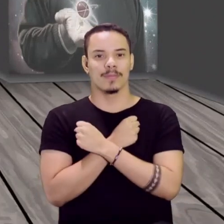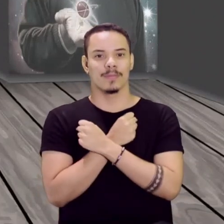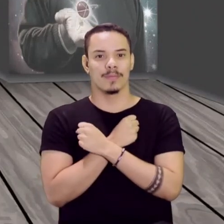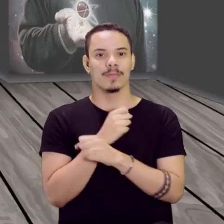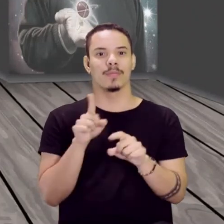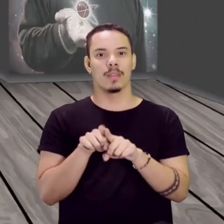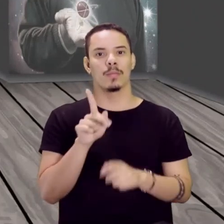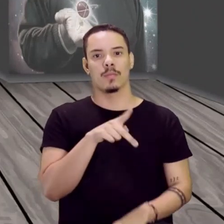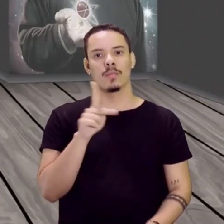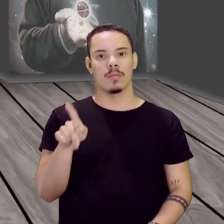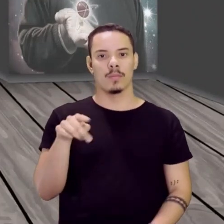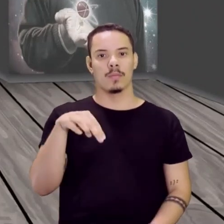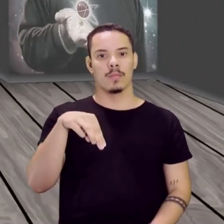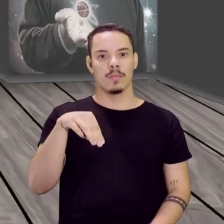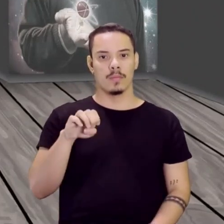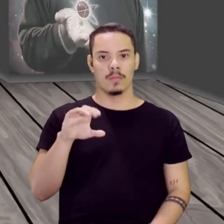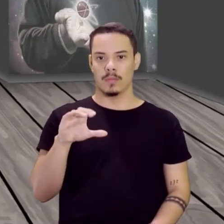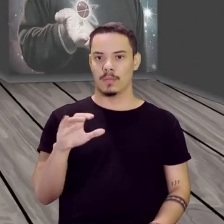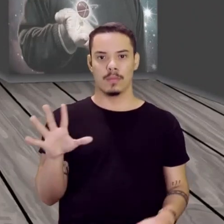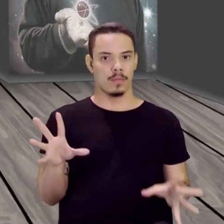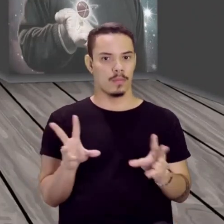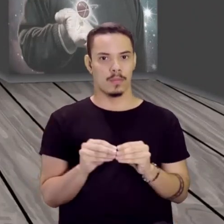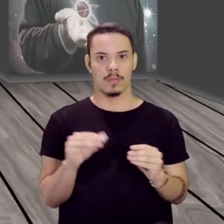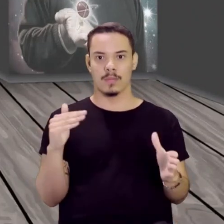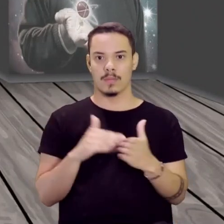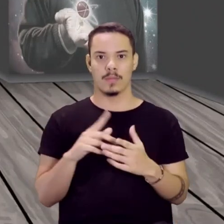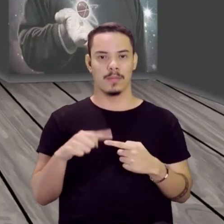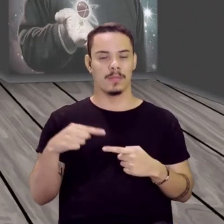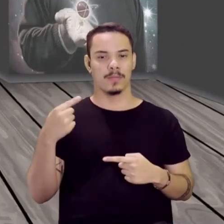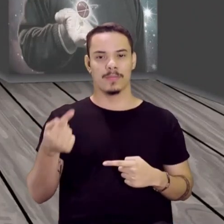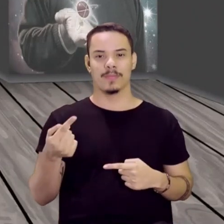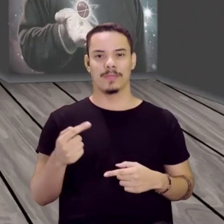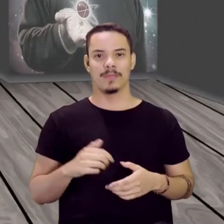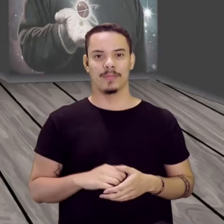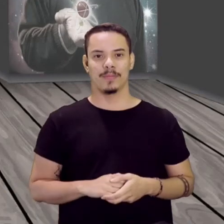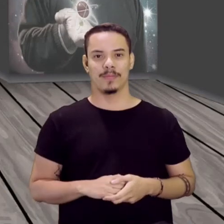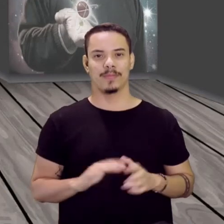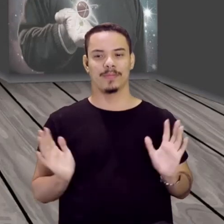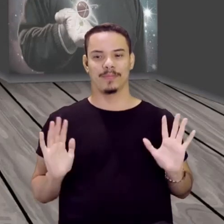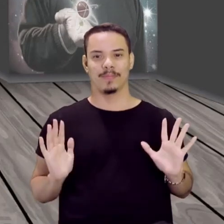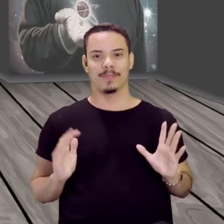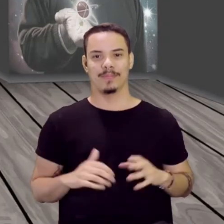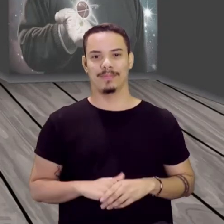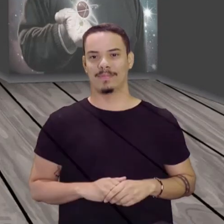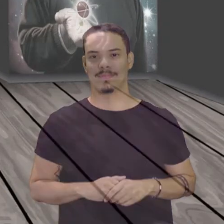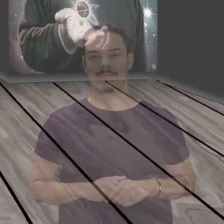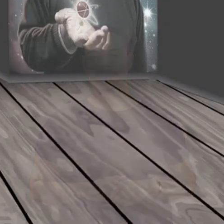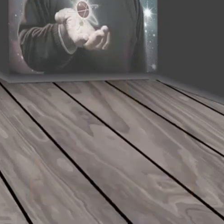Roll para vocês também. É isso aí, jovens. Até o próximo ano. Até o próximo ano.